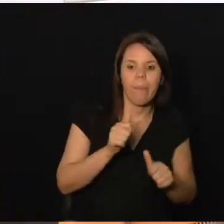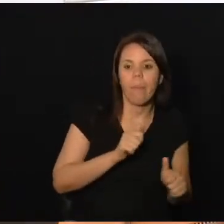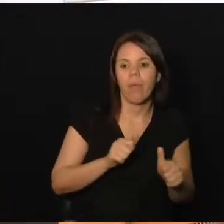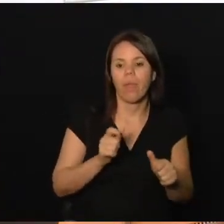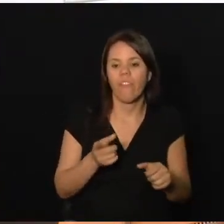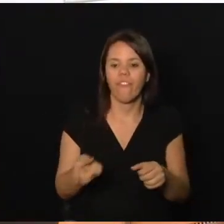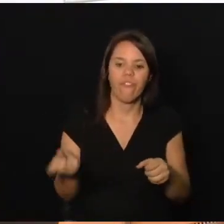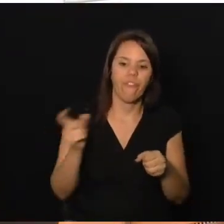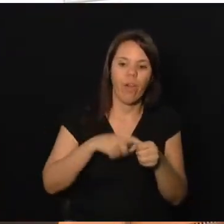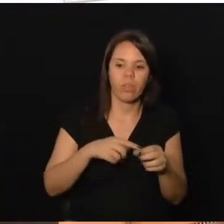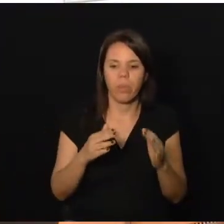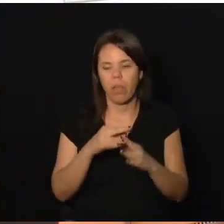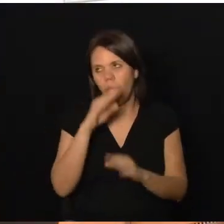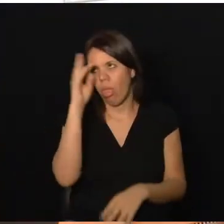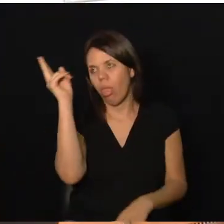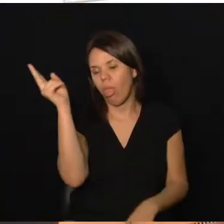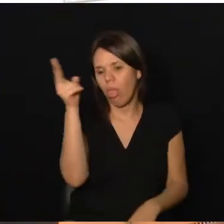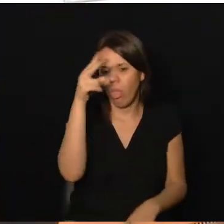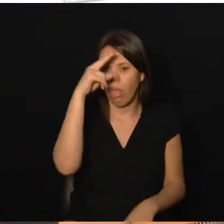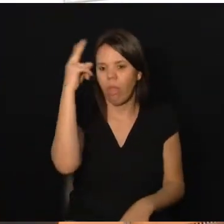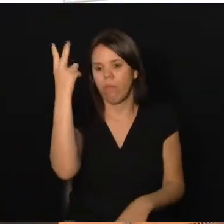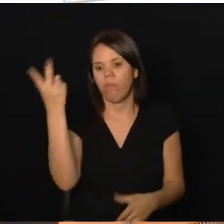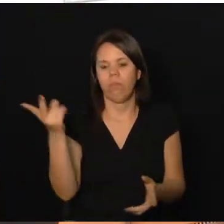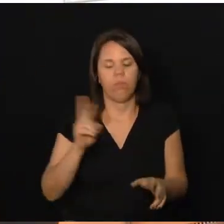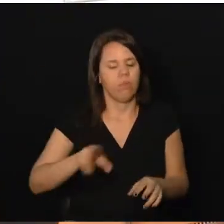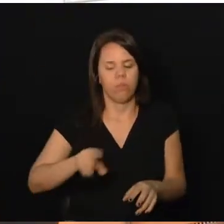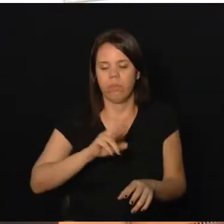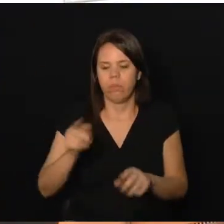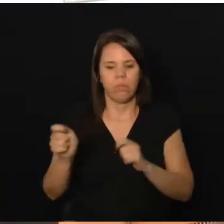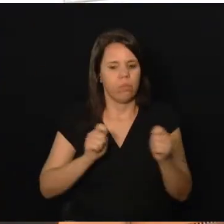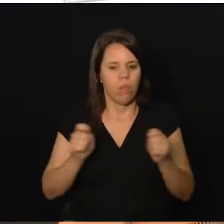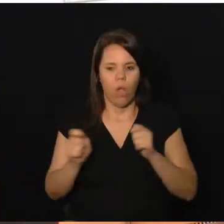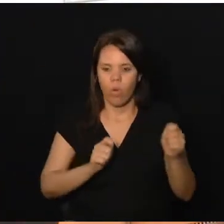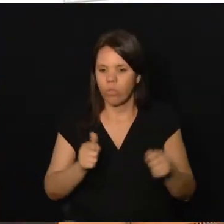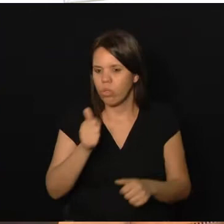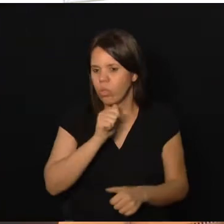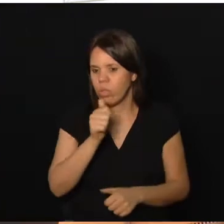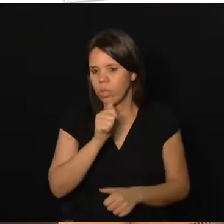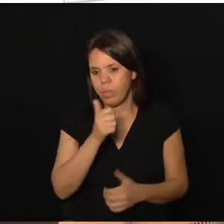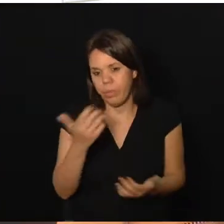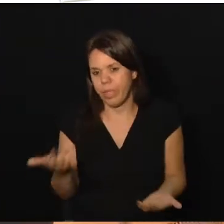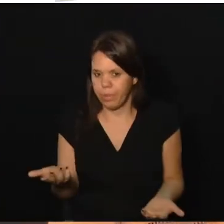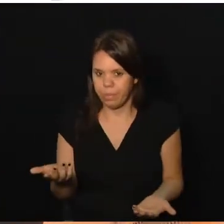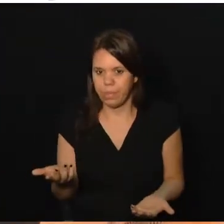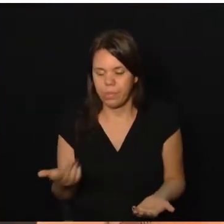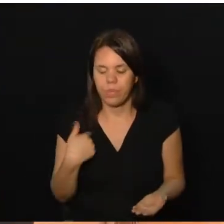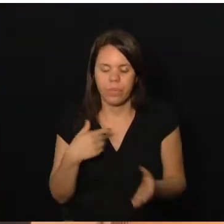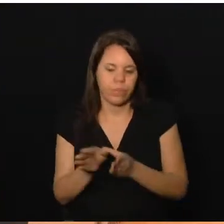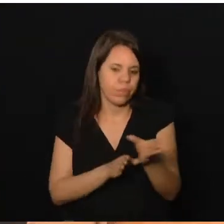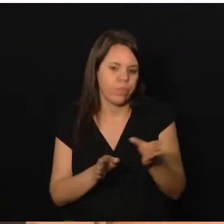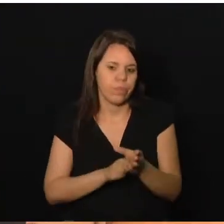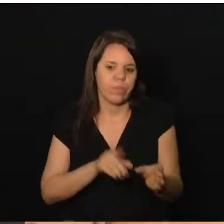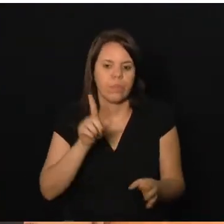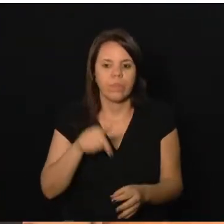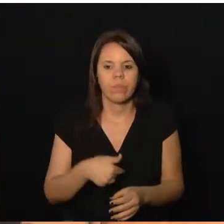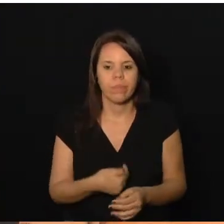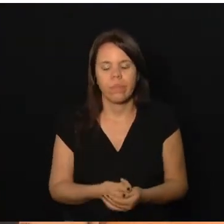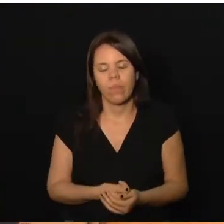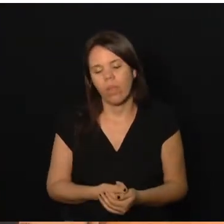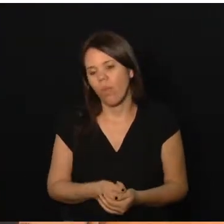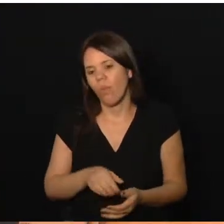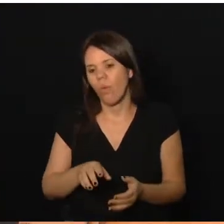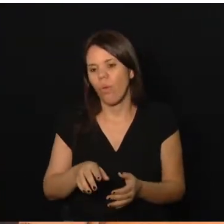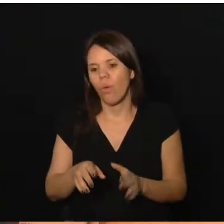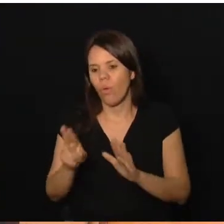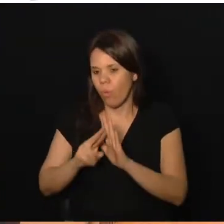para casa. Isso não é beber socialmente, né? Então, eu aconselharia essa questão de colocar